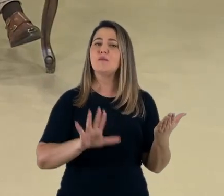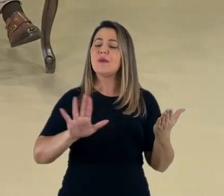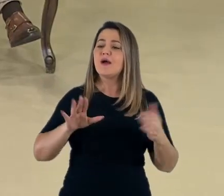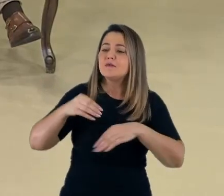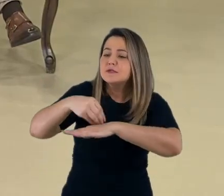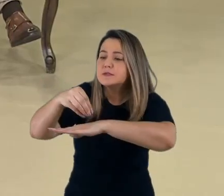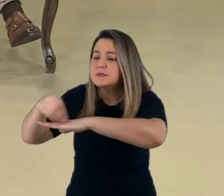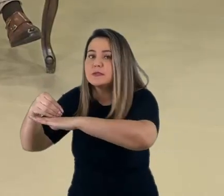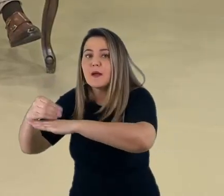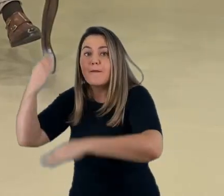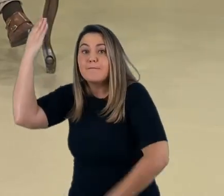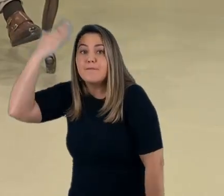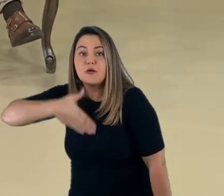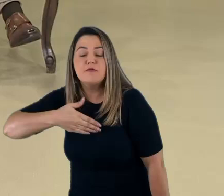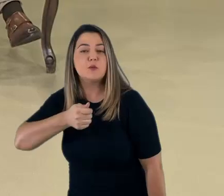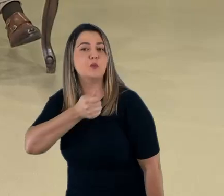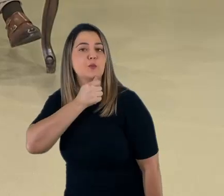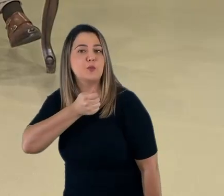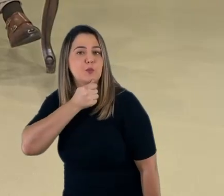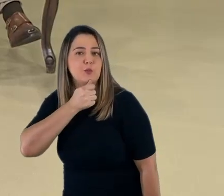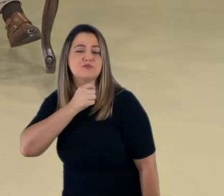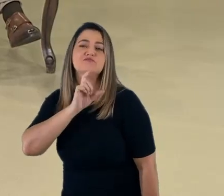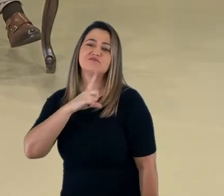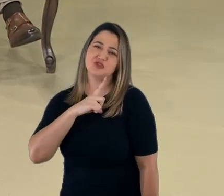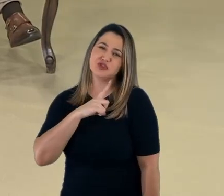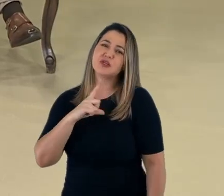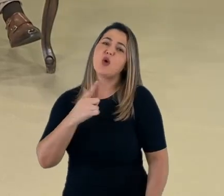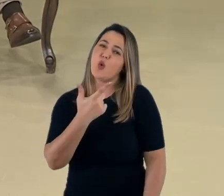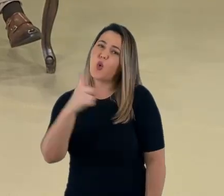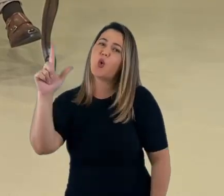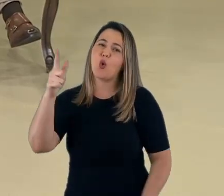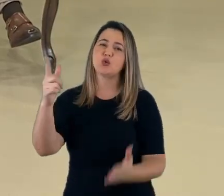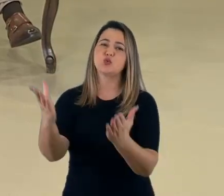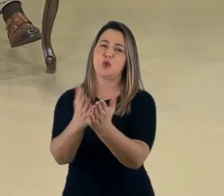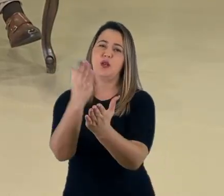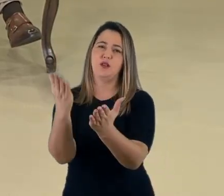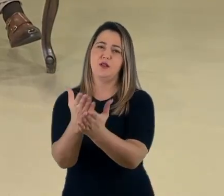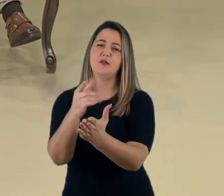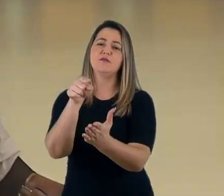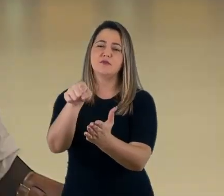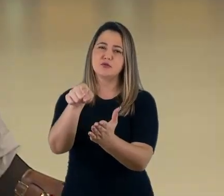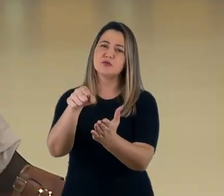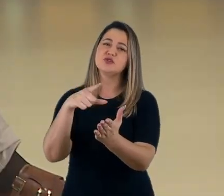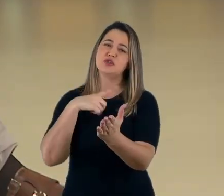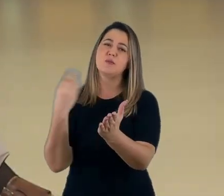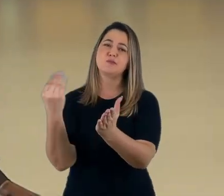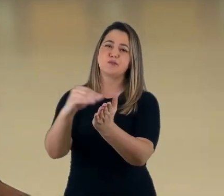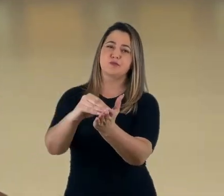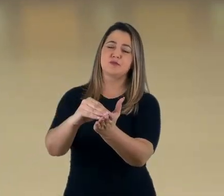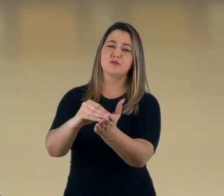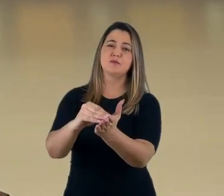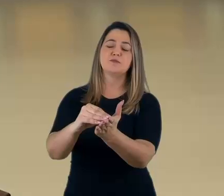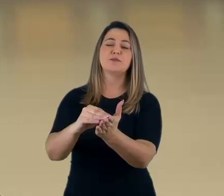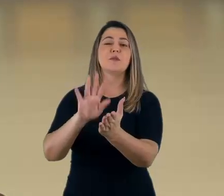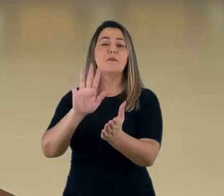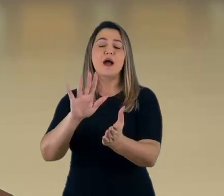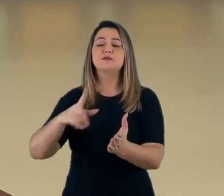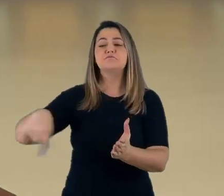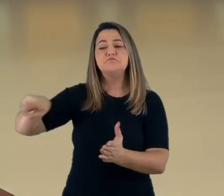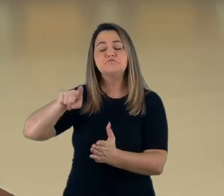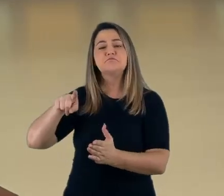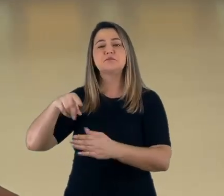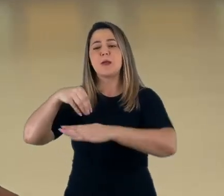de Daniel, como, por exemplo, o apócrifo de Baruch e também Flávio Josefo. Aí, numerosos esforços foram